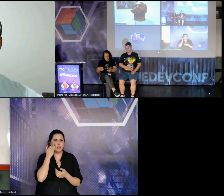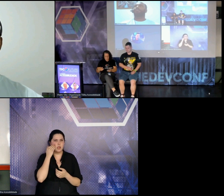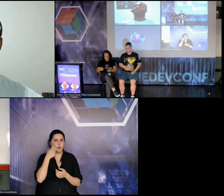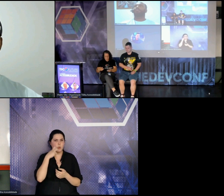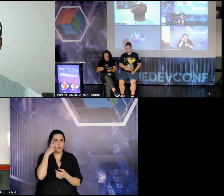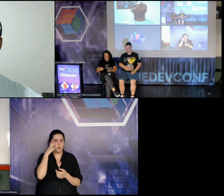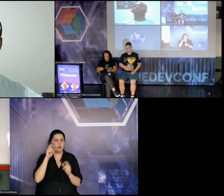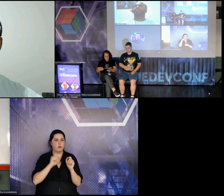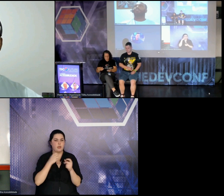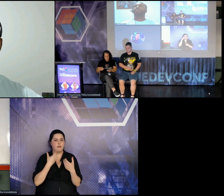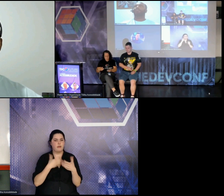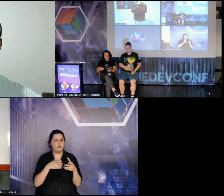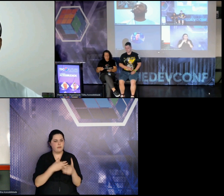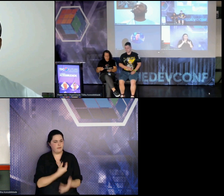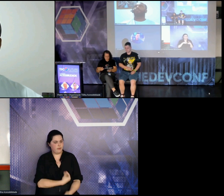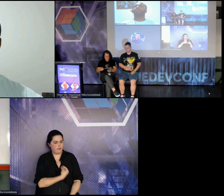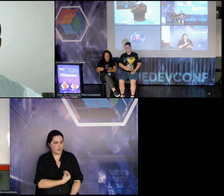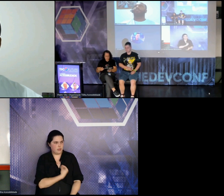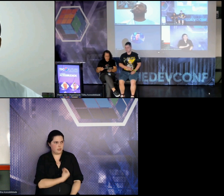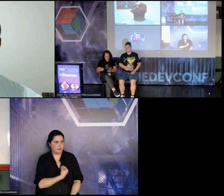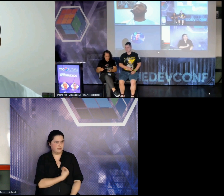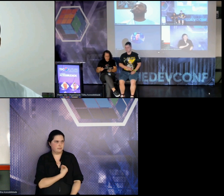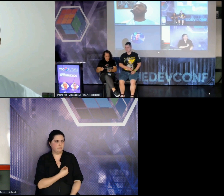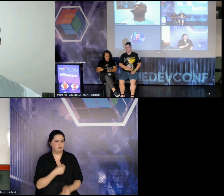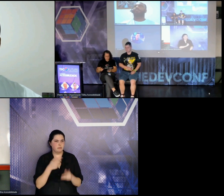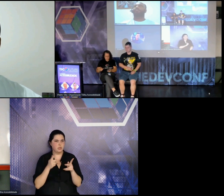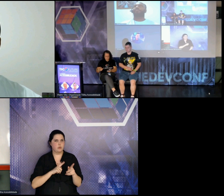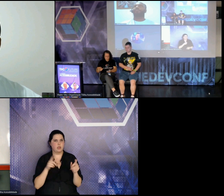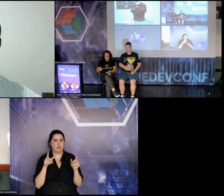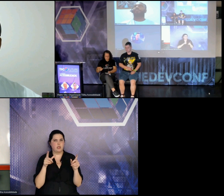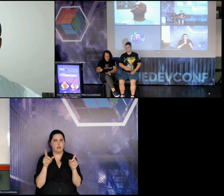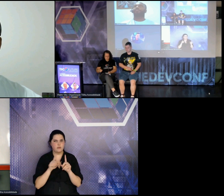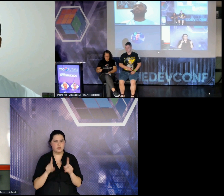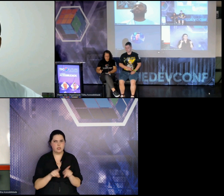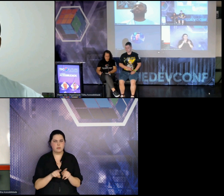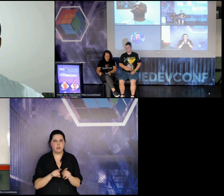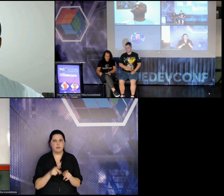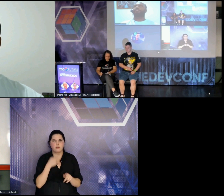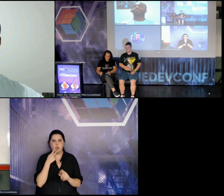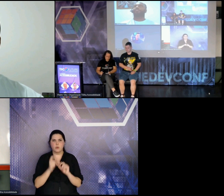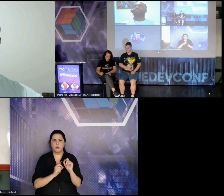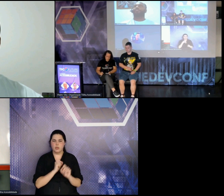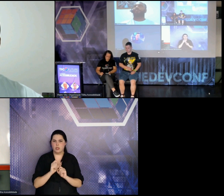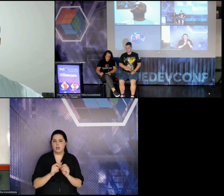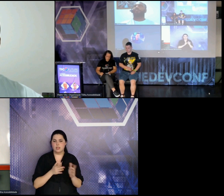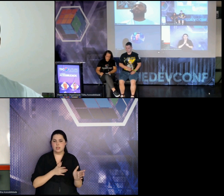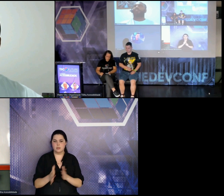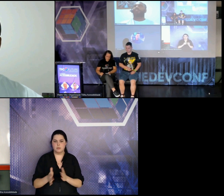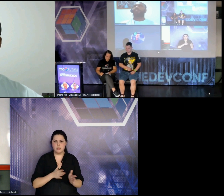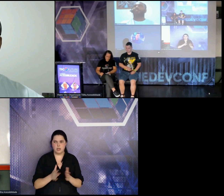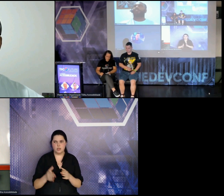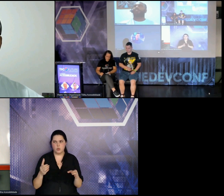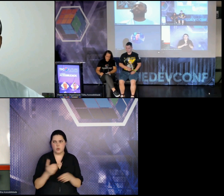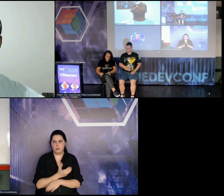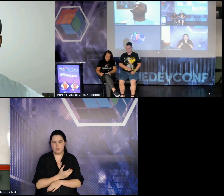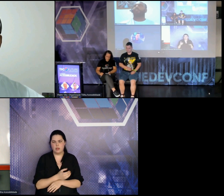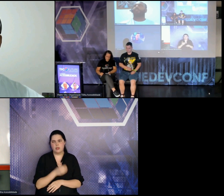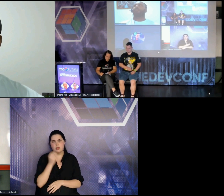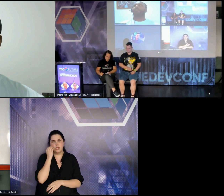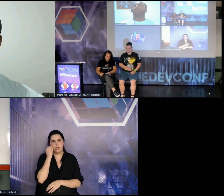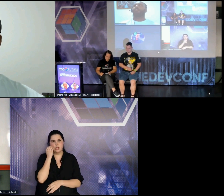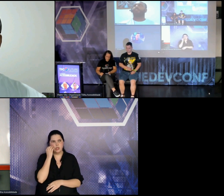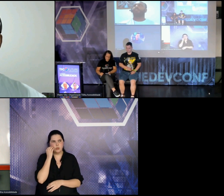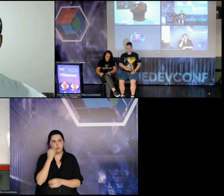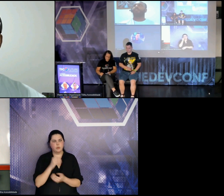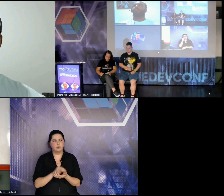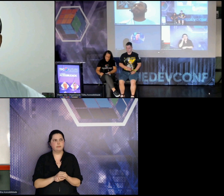é a vivência, né, com pessoas com deficiência. Quando a gente fala aqui em acessibilidade, tentando suprir